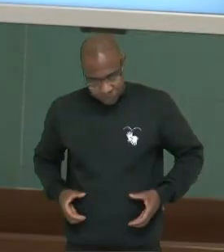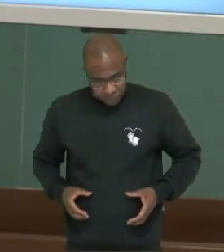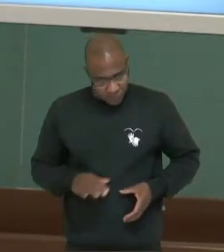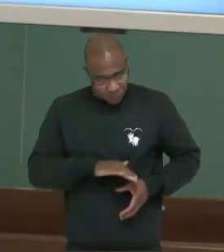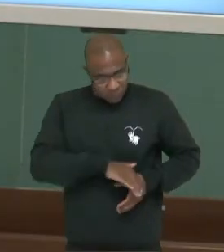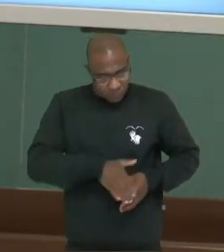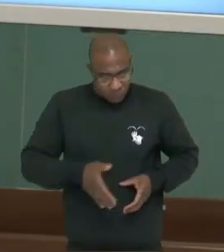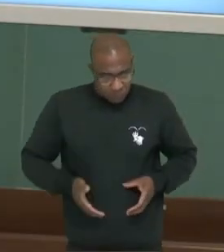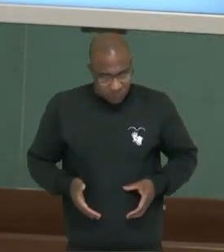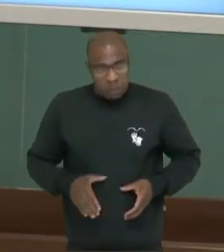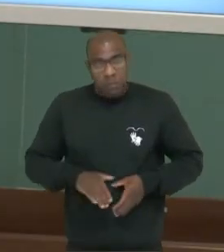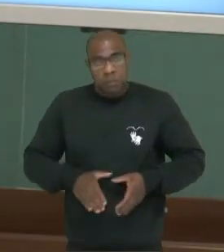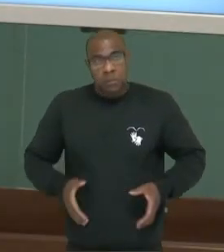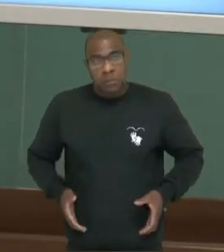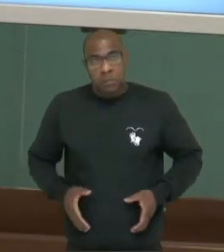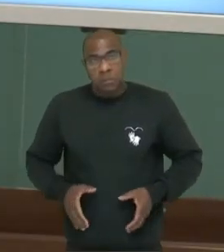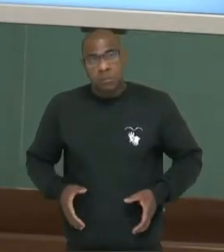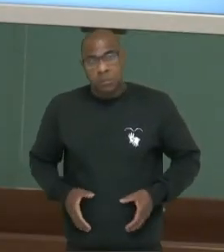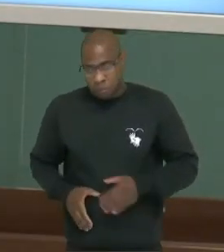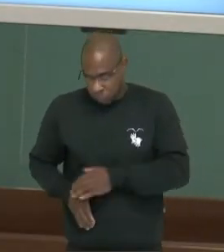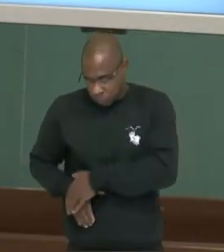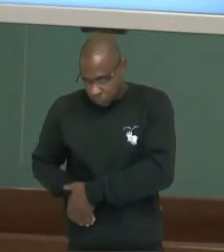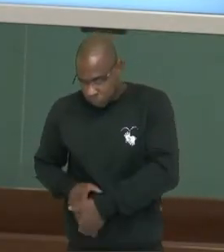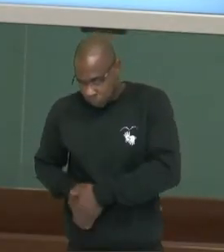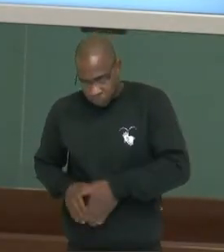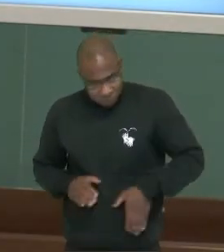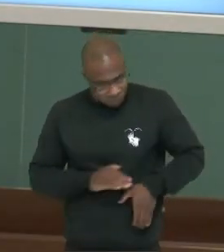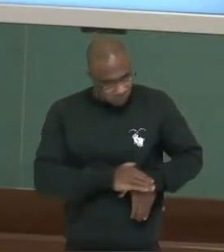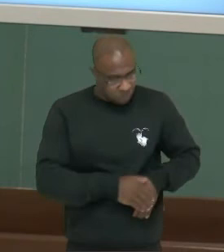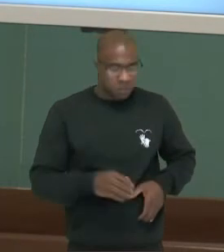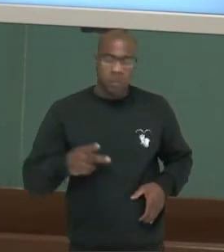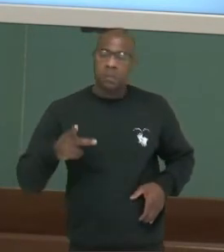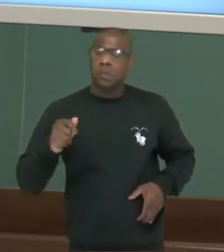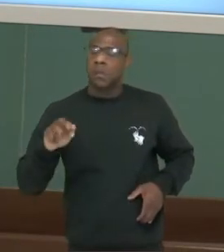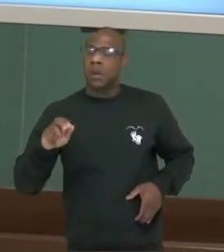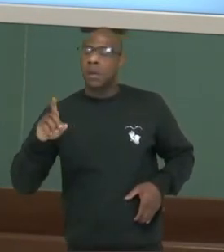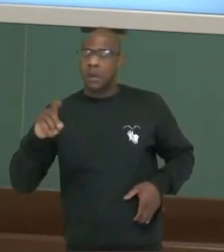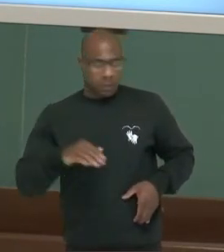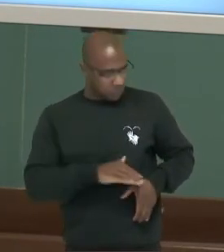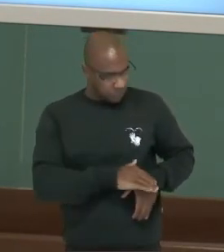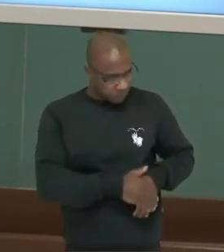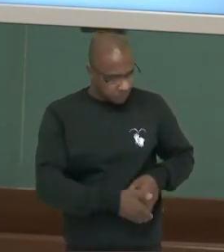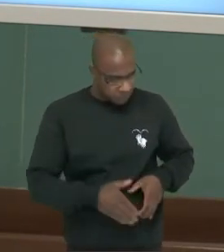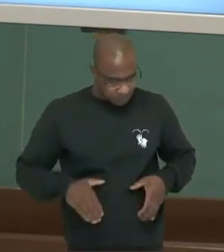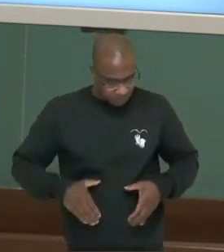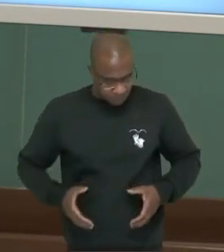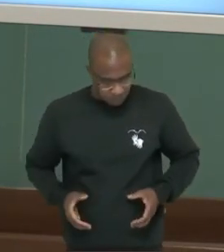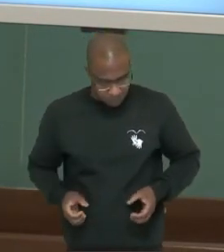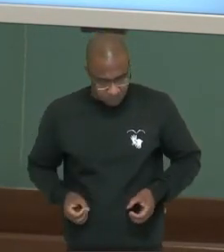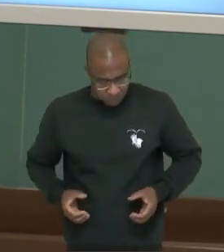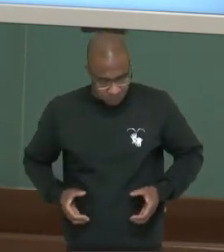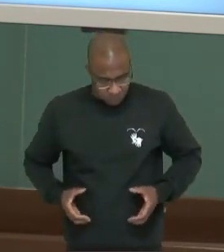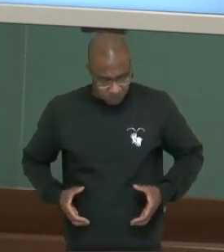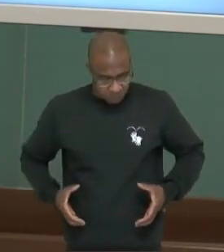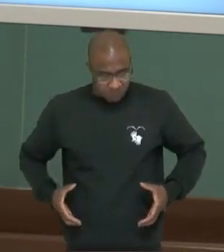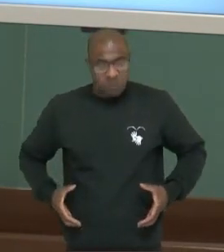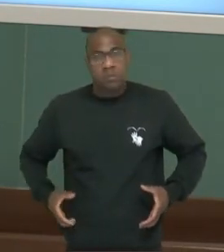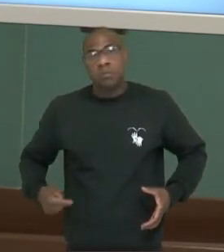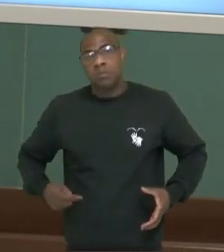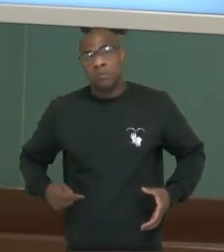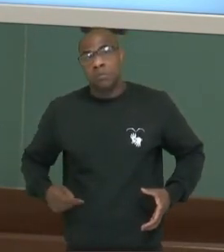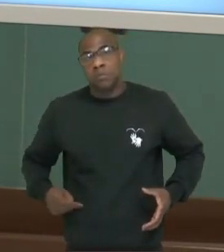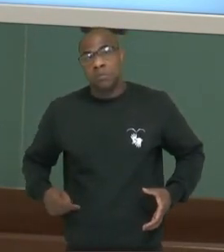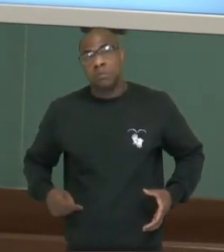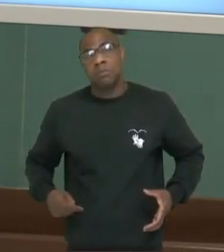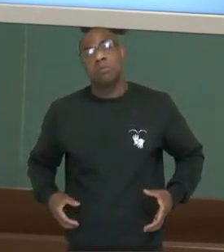do endométrio. Logo que a parede do endométrio cresce e esse